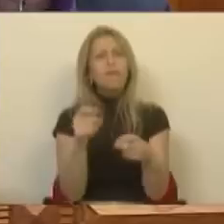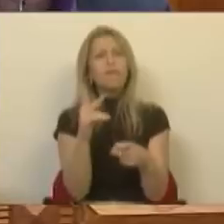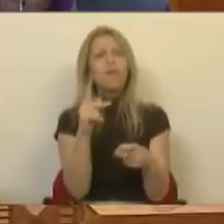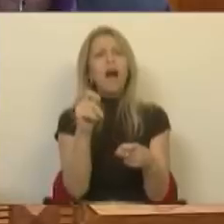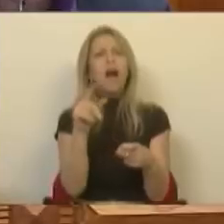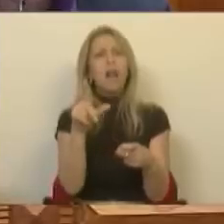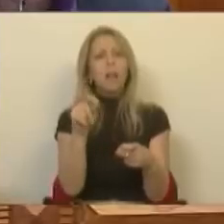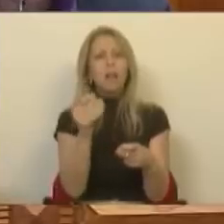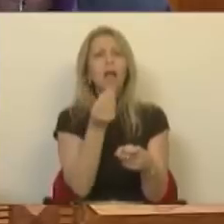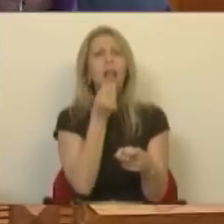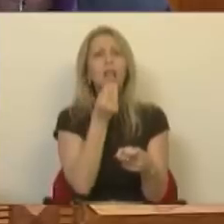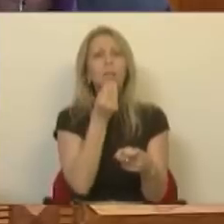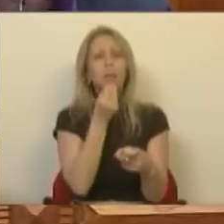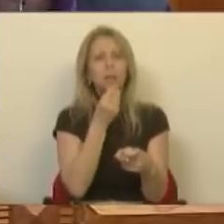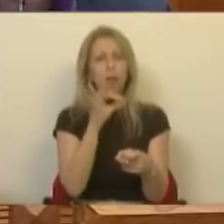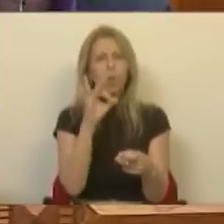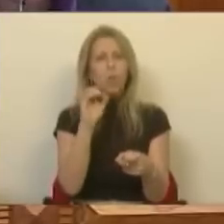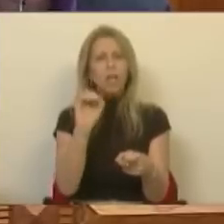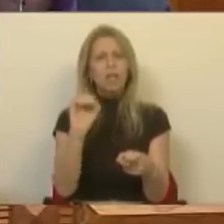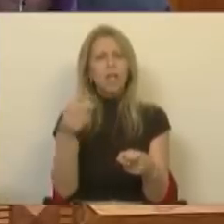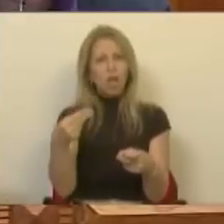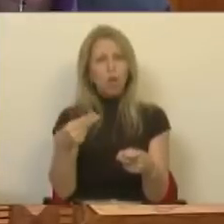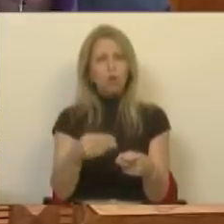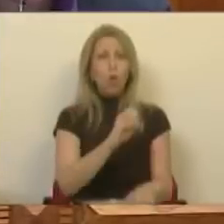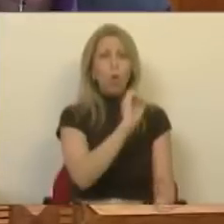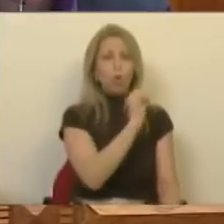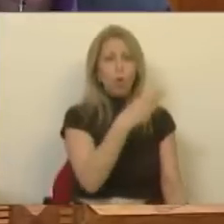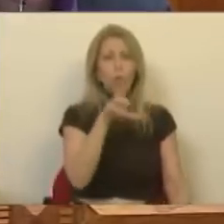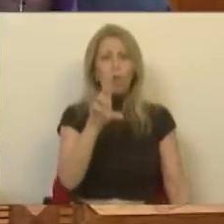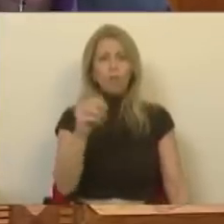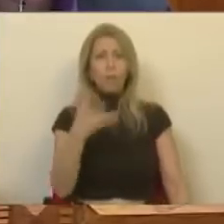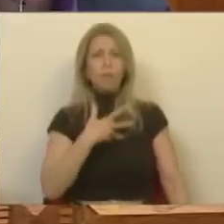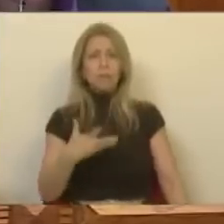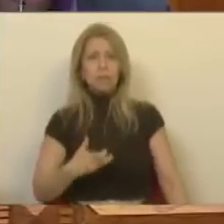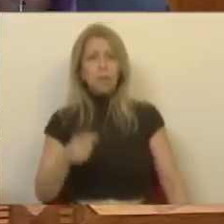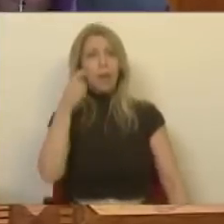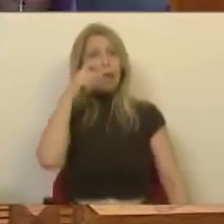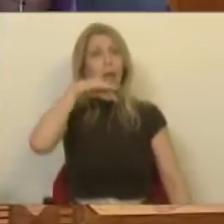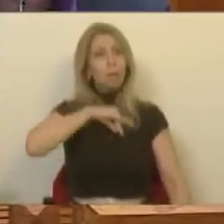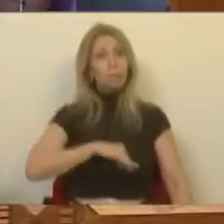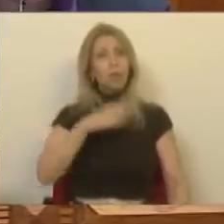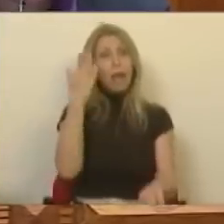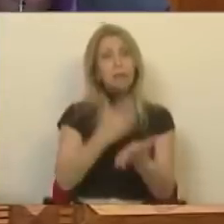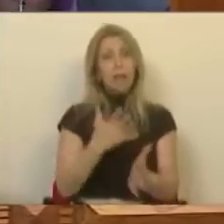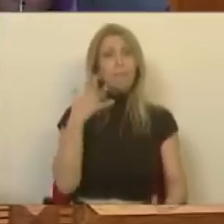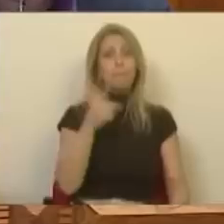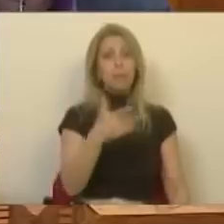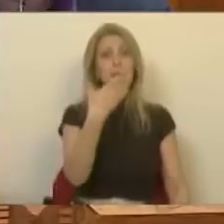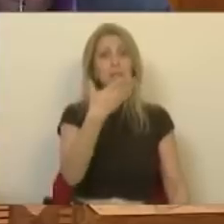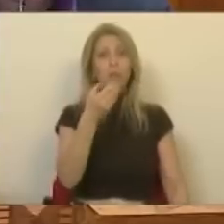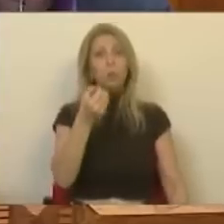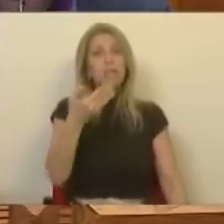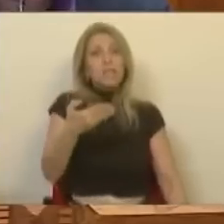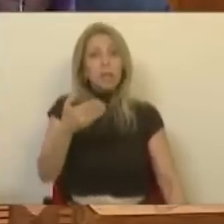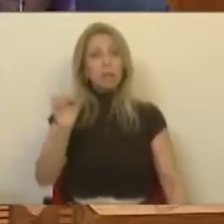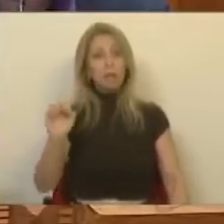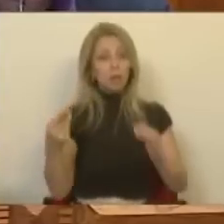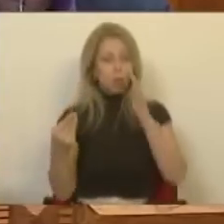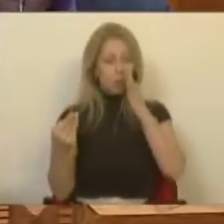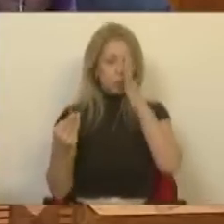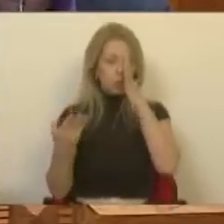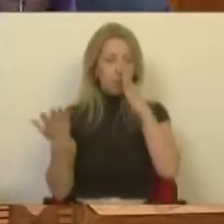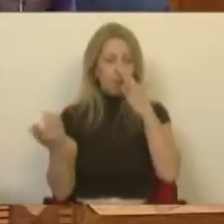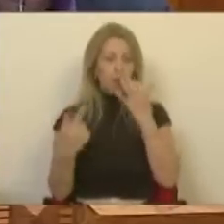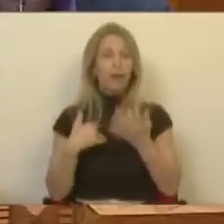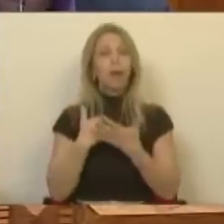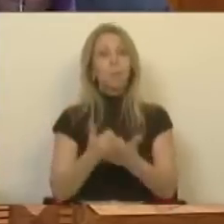de 40 € outubro novembro e dezembro é quem ganhasse até 117 euros ora o apoio que o